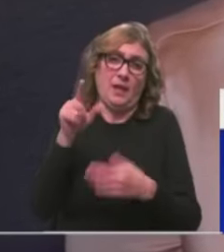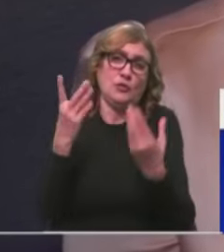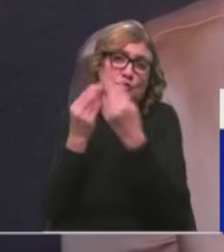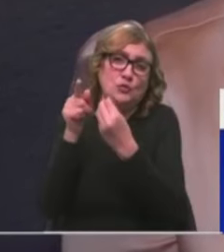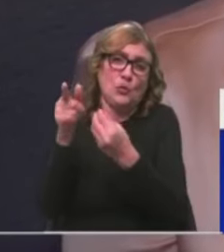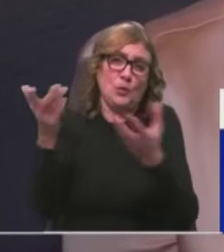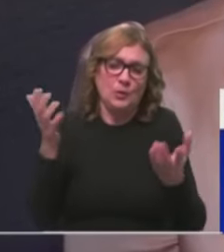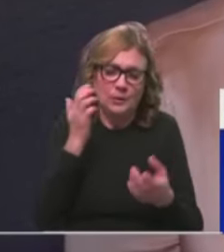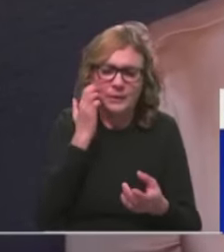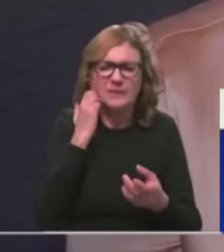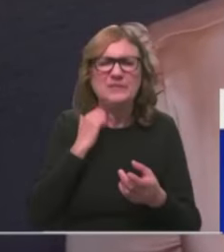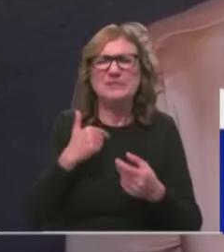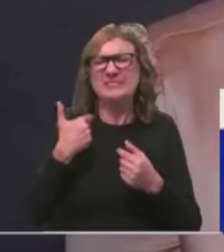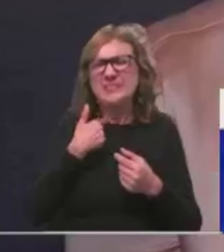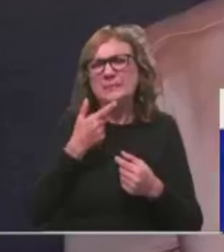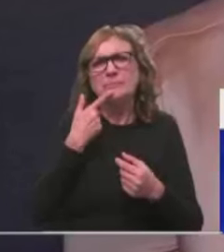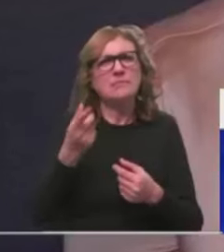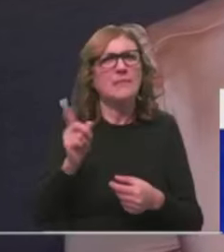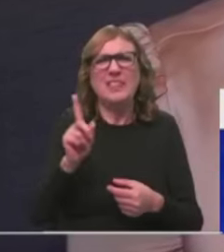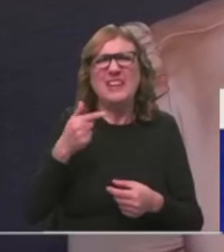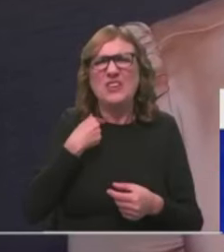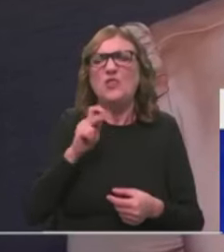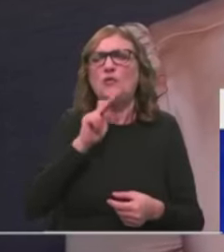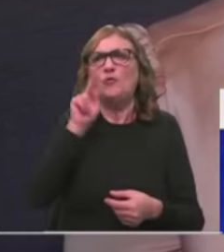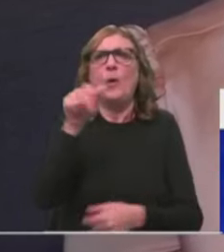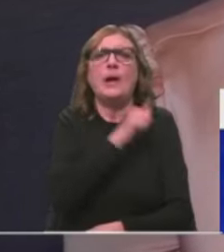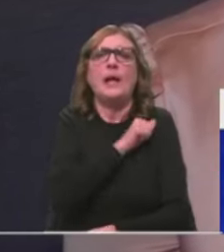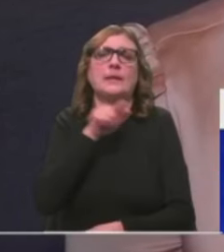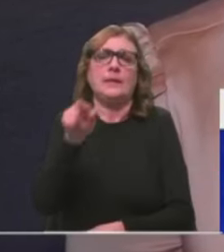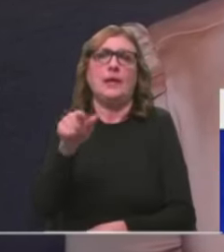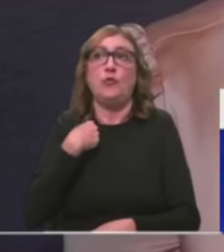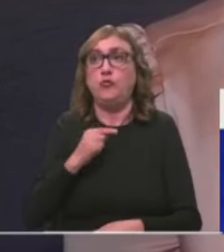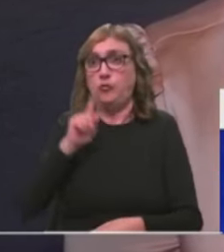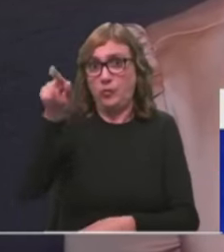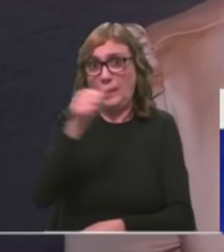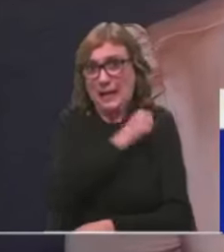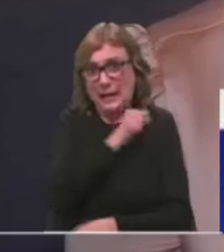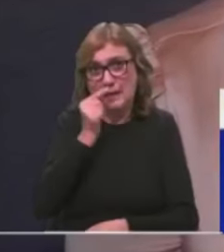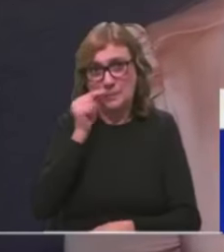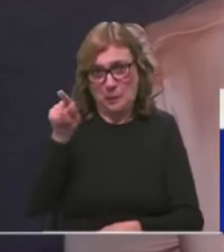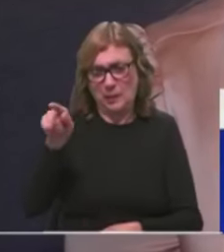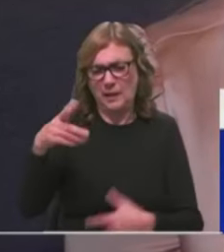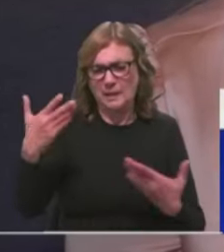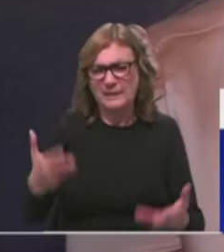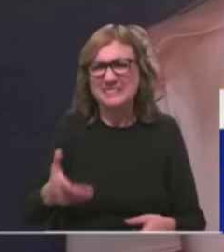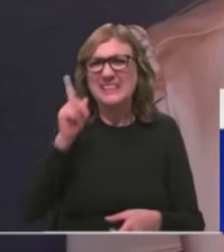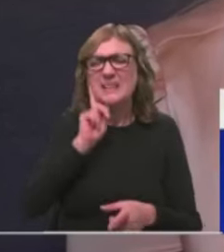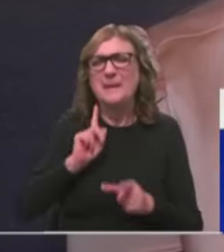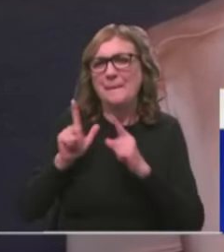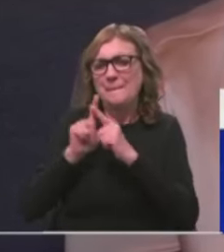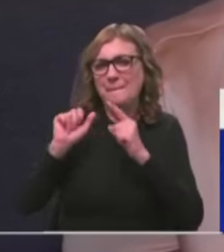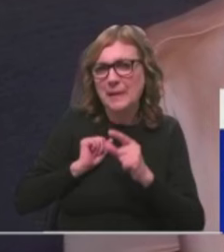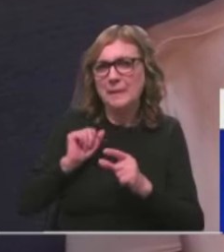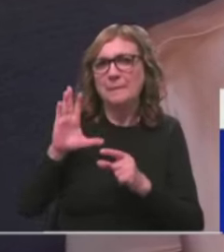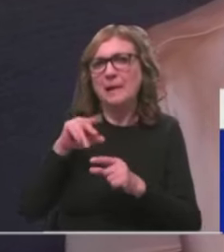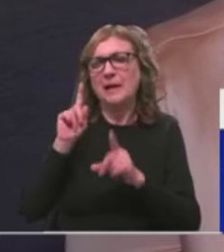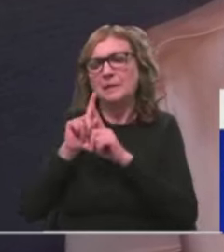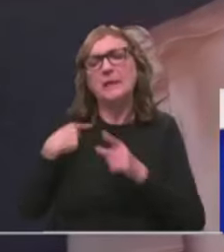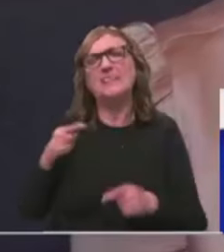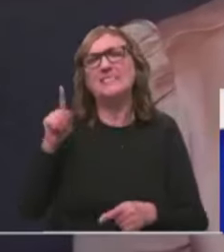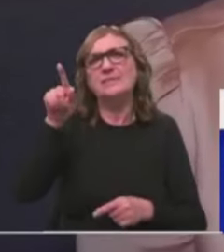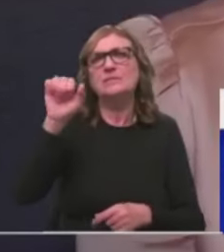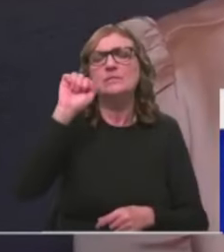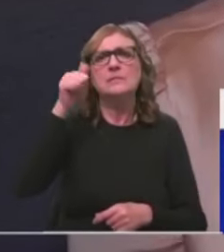é e eu fiquei e disse não eu vou à casa dele fui à casa dele com a minha prima com a minha irmã toquei à